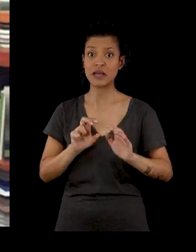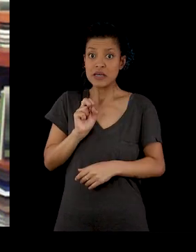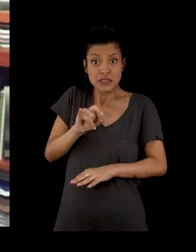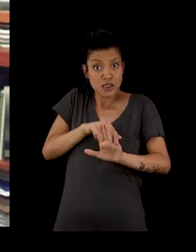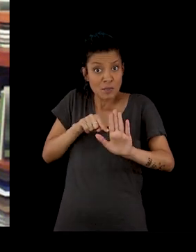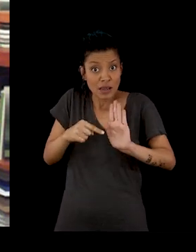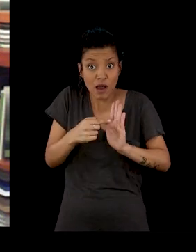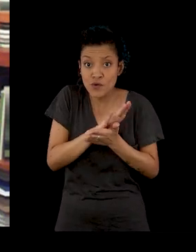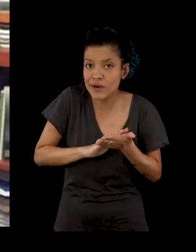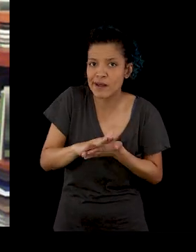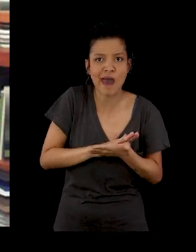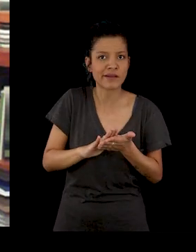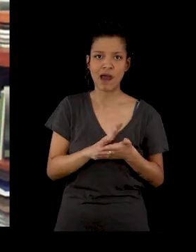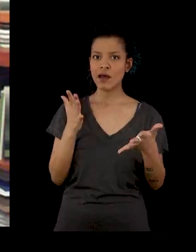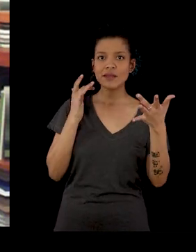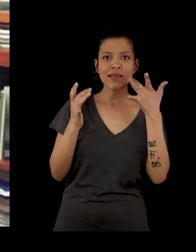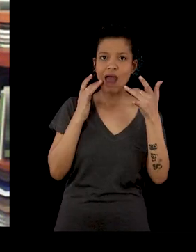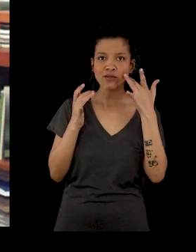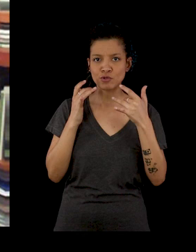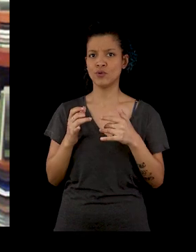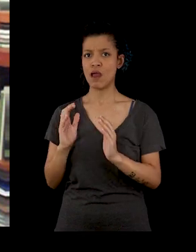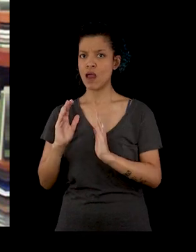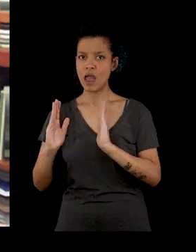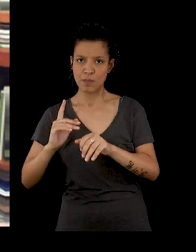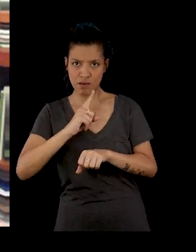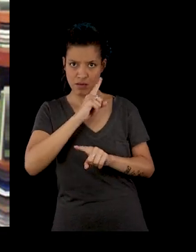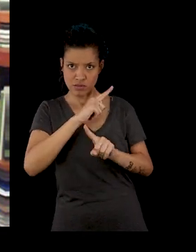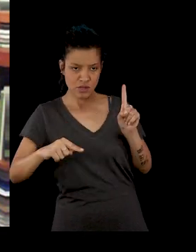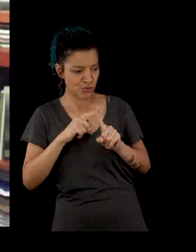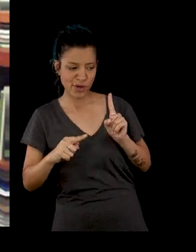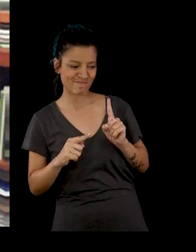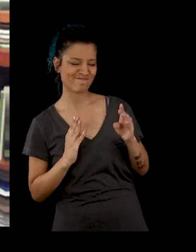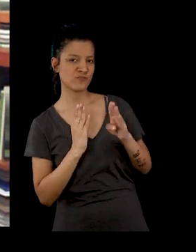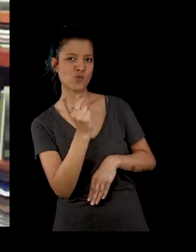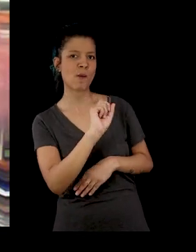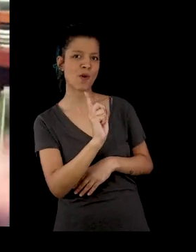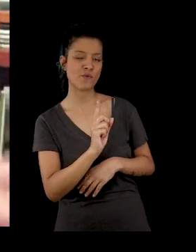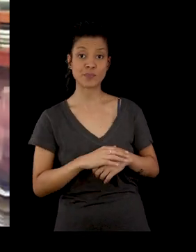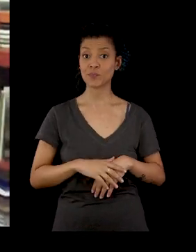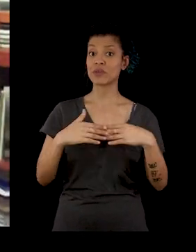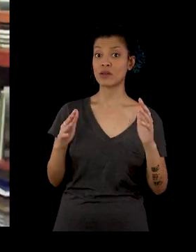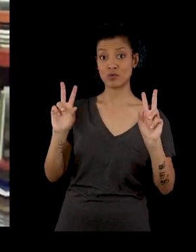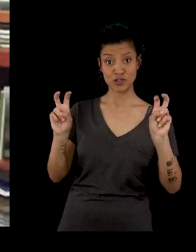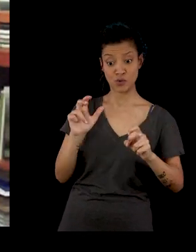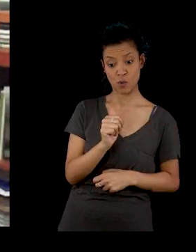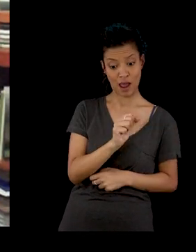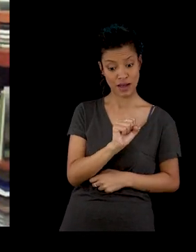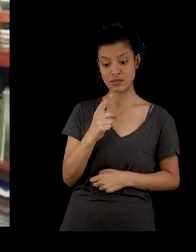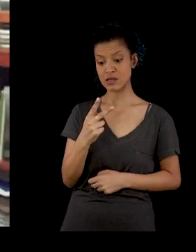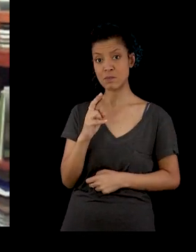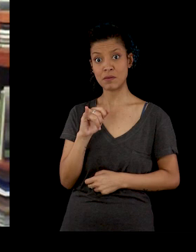se não fosse por metáfora, a peça não passava na censura. Então, você pega as primícias, é